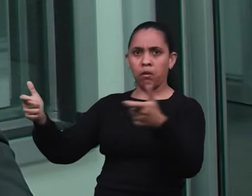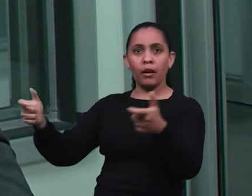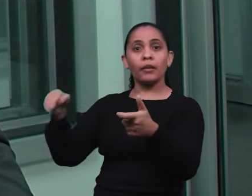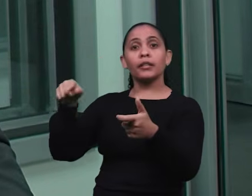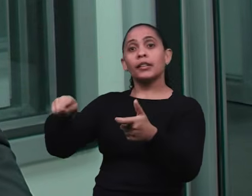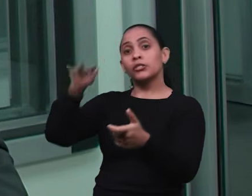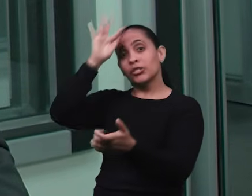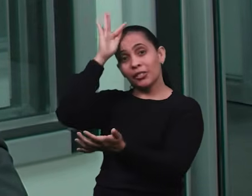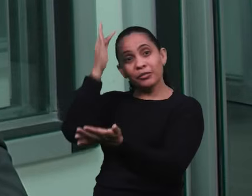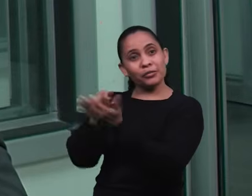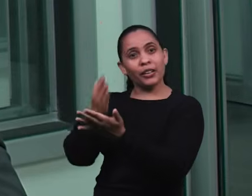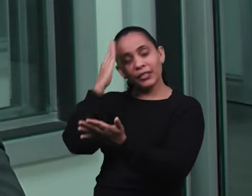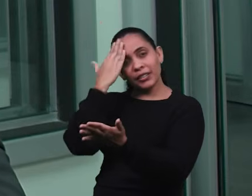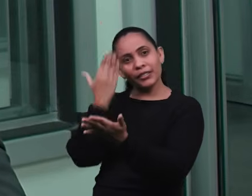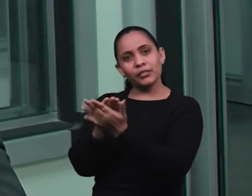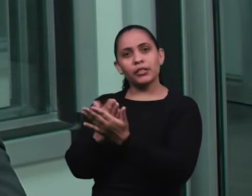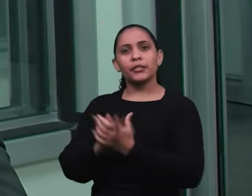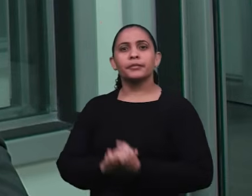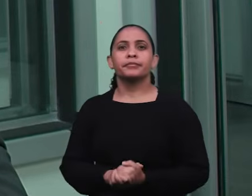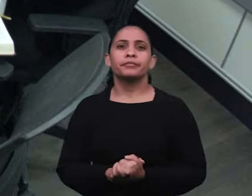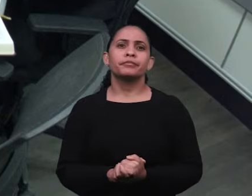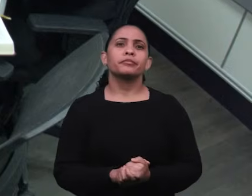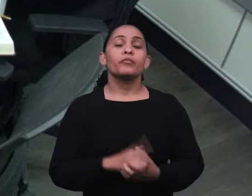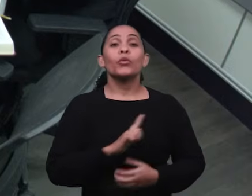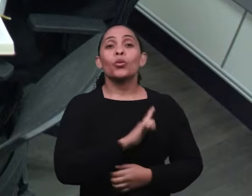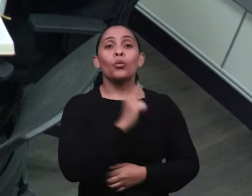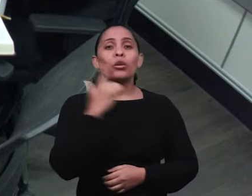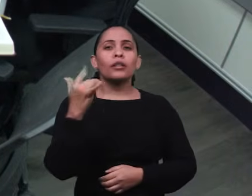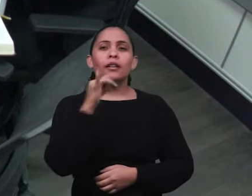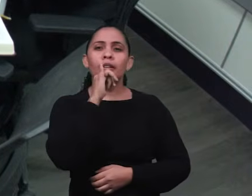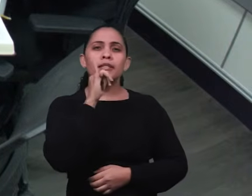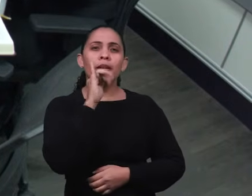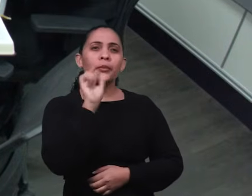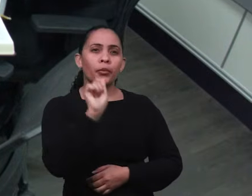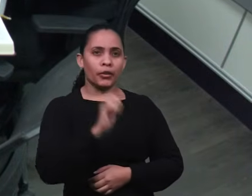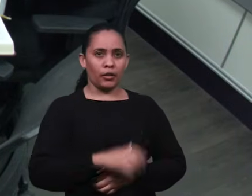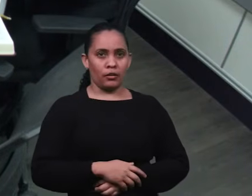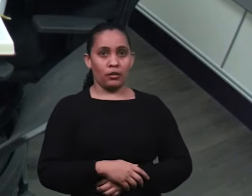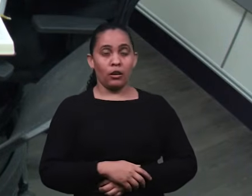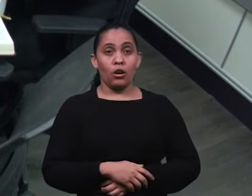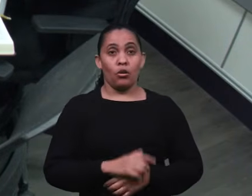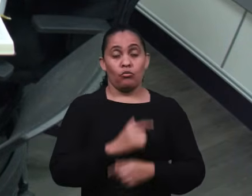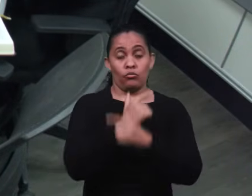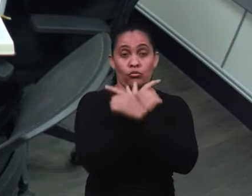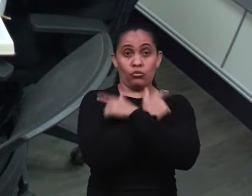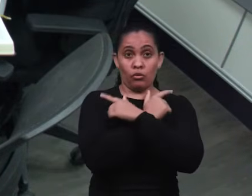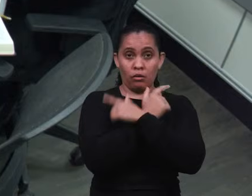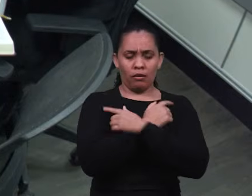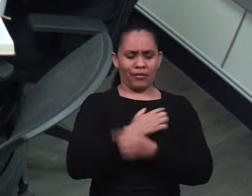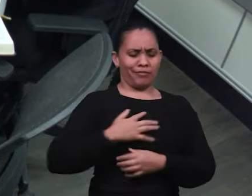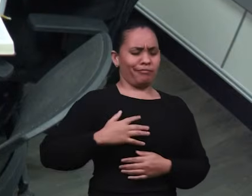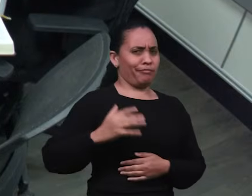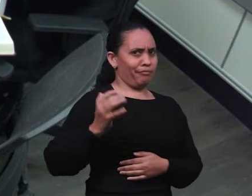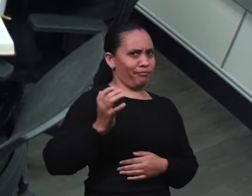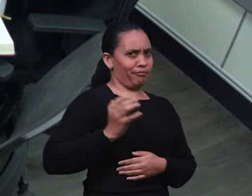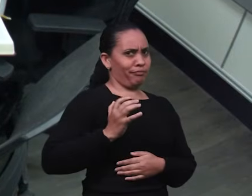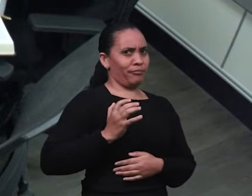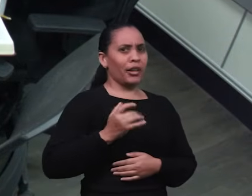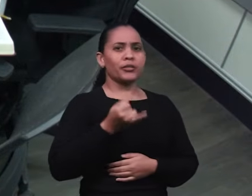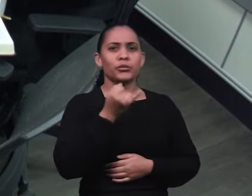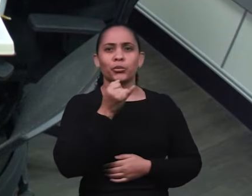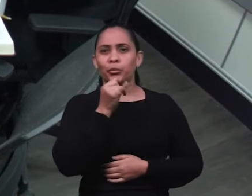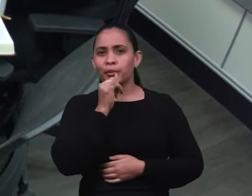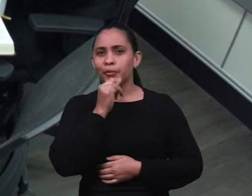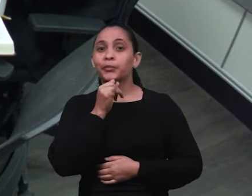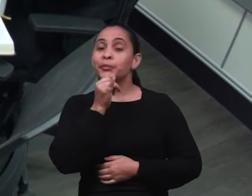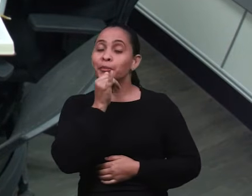É um homem de fé, confiava no Senhor. Um outro exemplo, Jó, né? Jó era um dos homens mais ricos, né, que passou